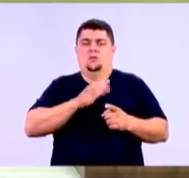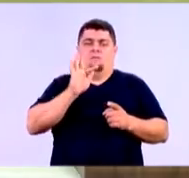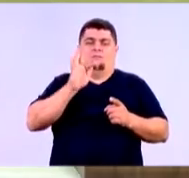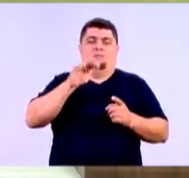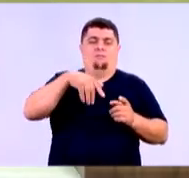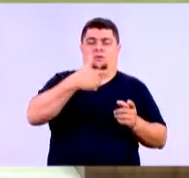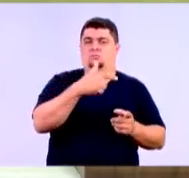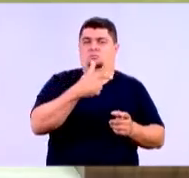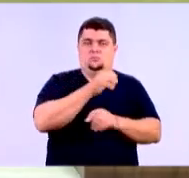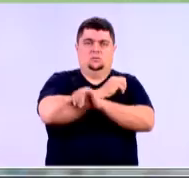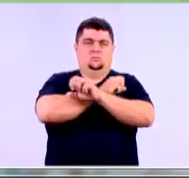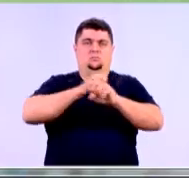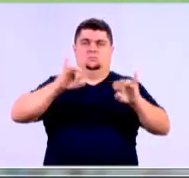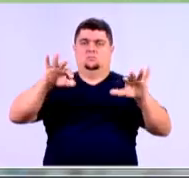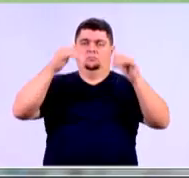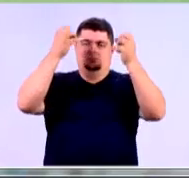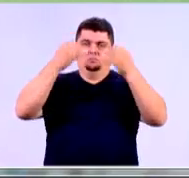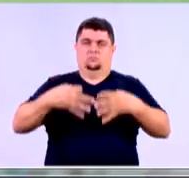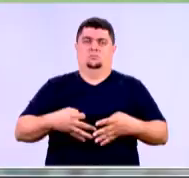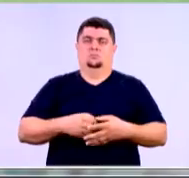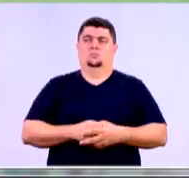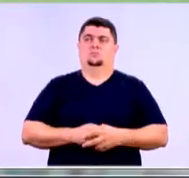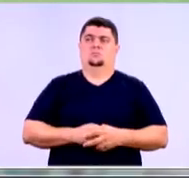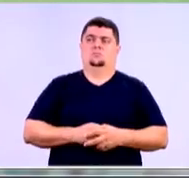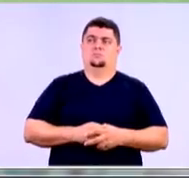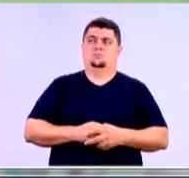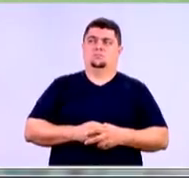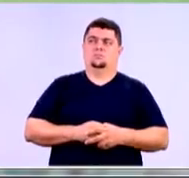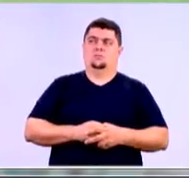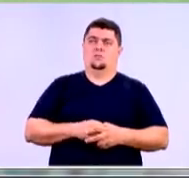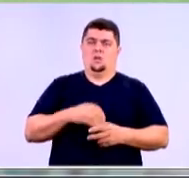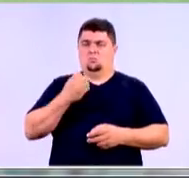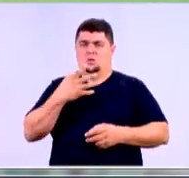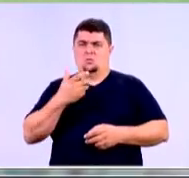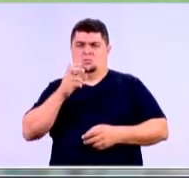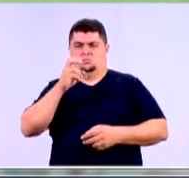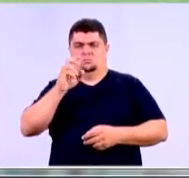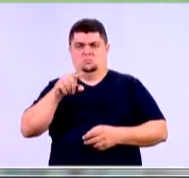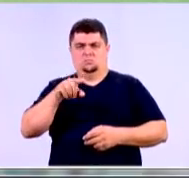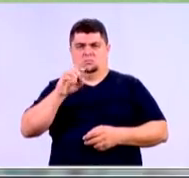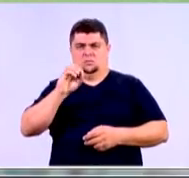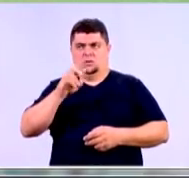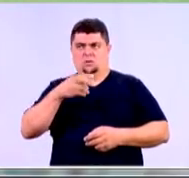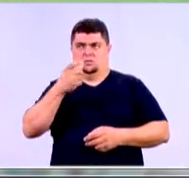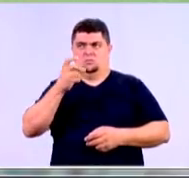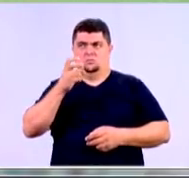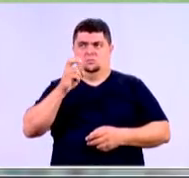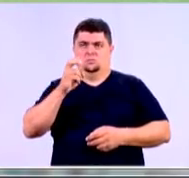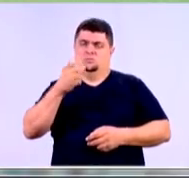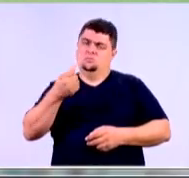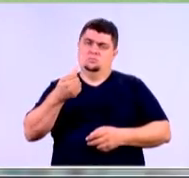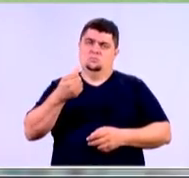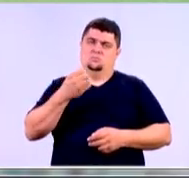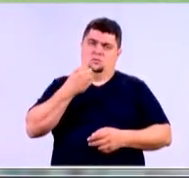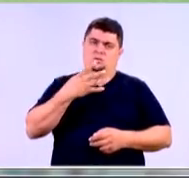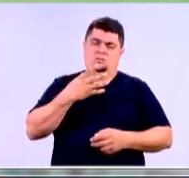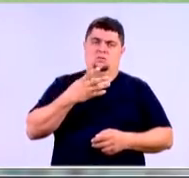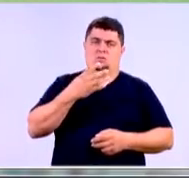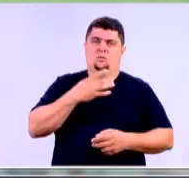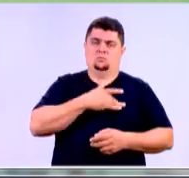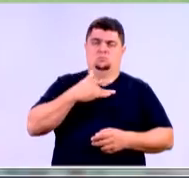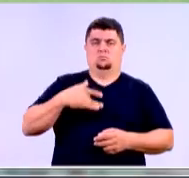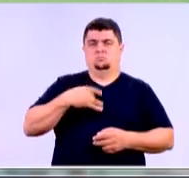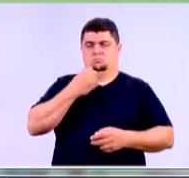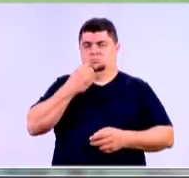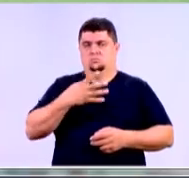disso. Isso, tem que analisar mais dados, né, professor? Isso. Mas aqui até que tá bom ainda, né? 50% de endividamento. Sim, ela está saudável, né? Saudável. Se